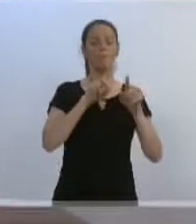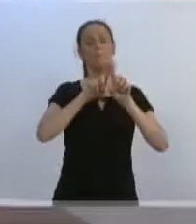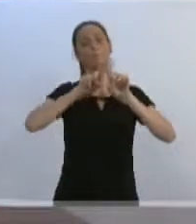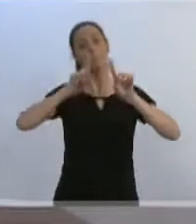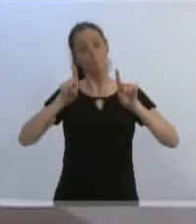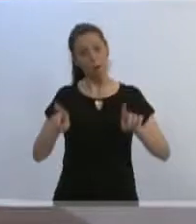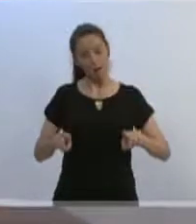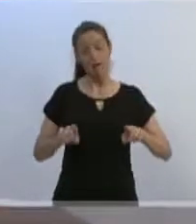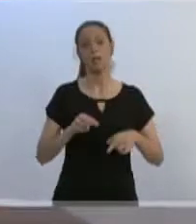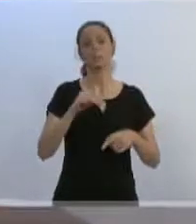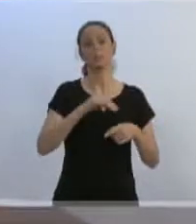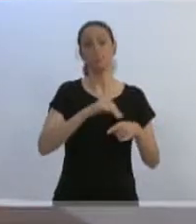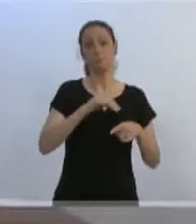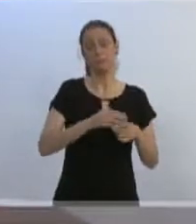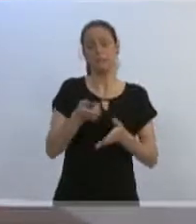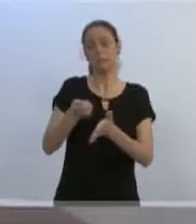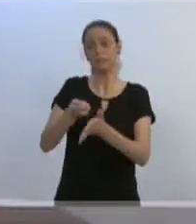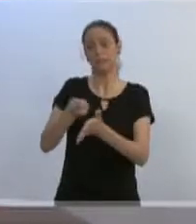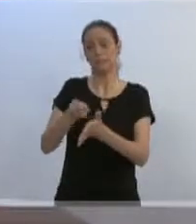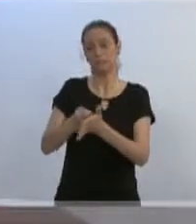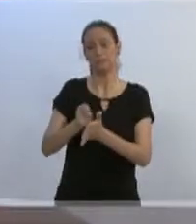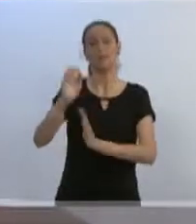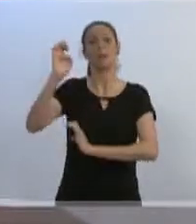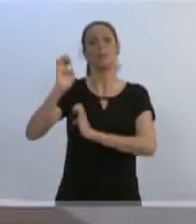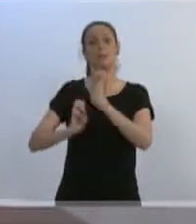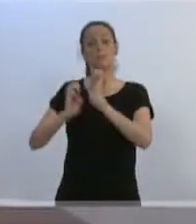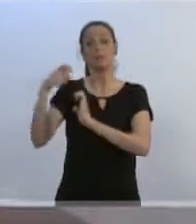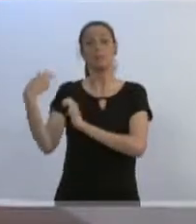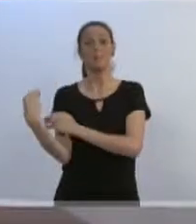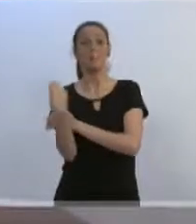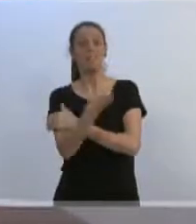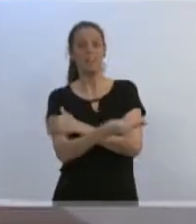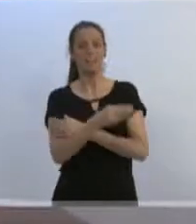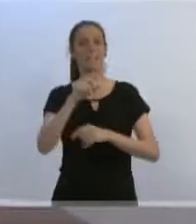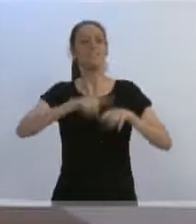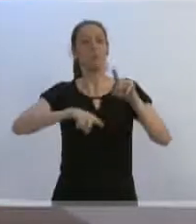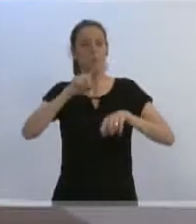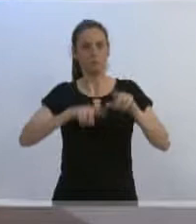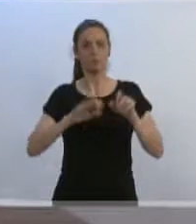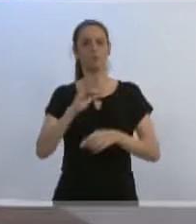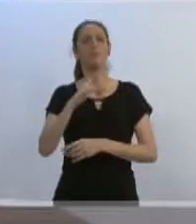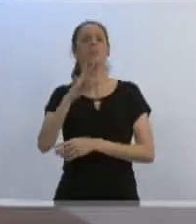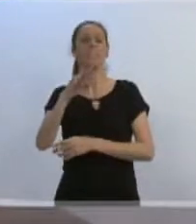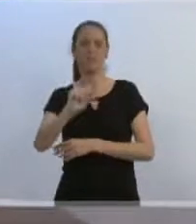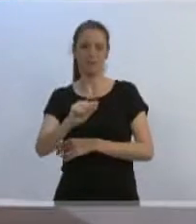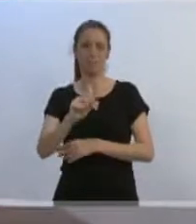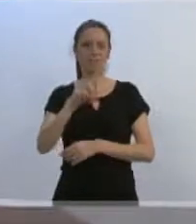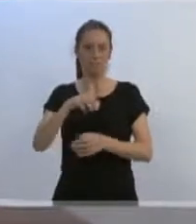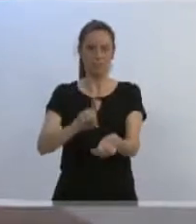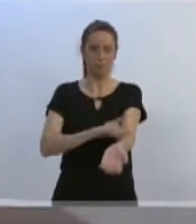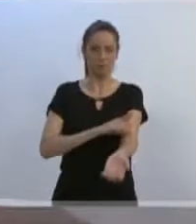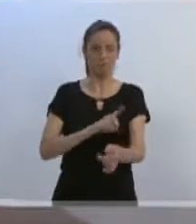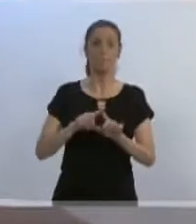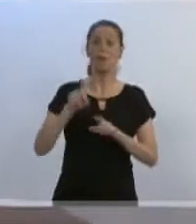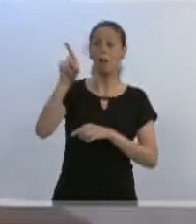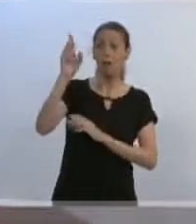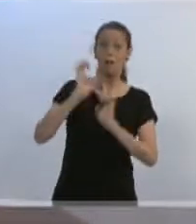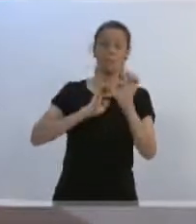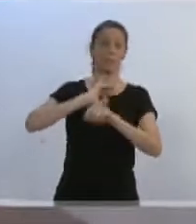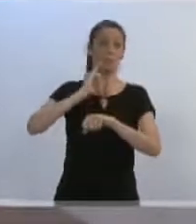vem da empresa que é responsável para a entrega desse material que acontece que a empresa de joinville